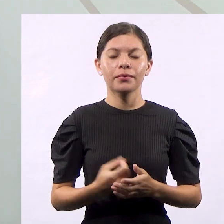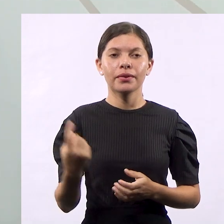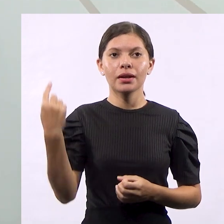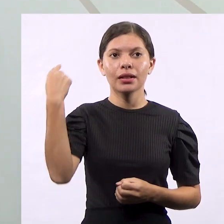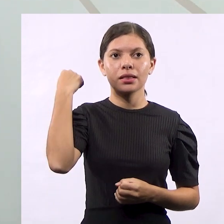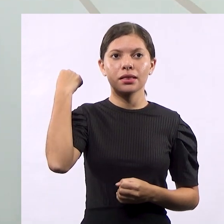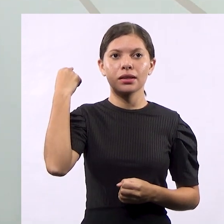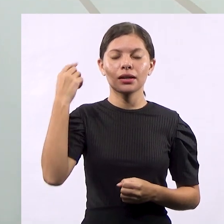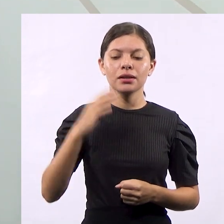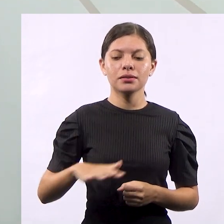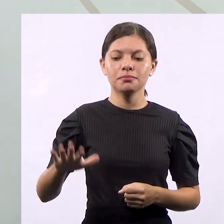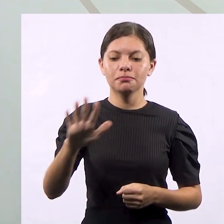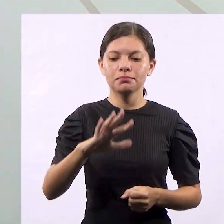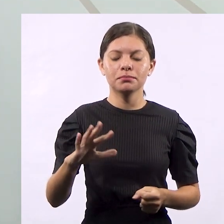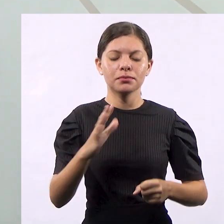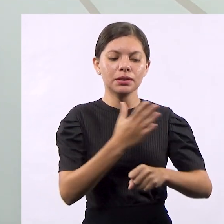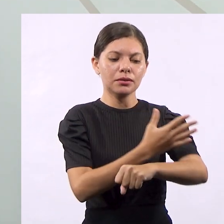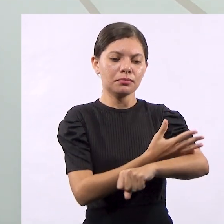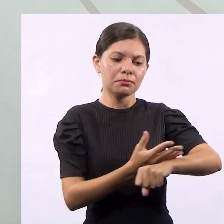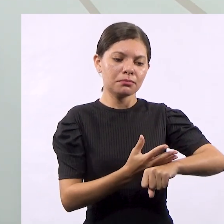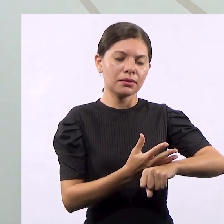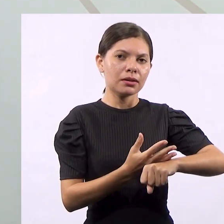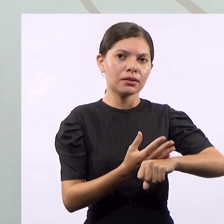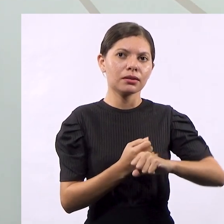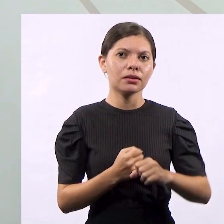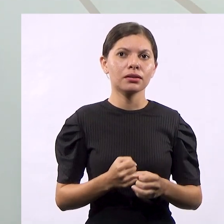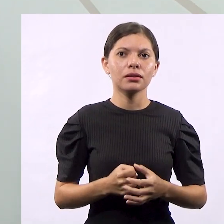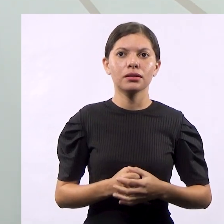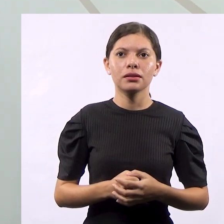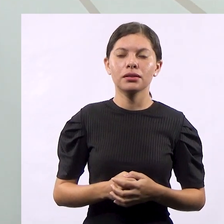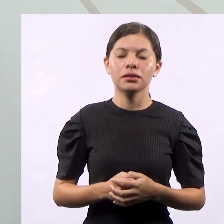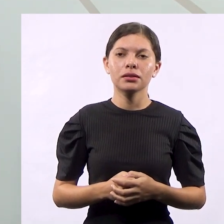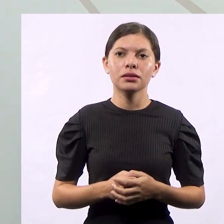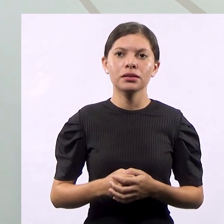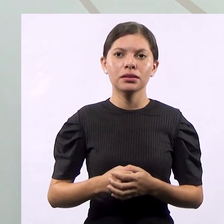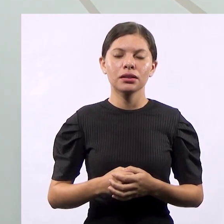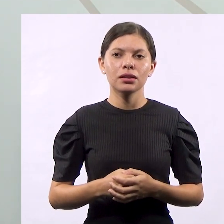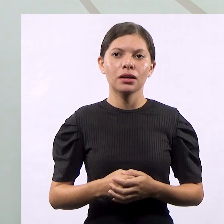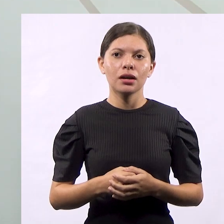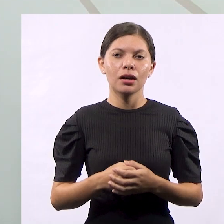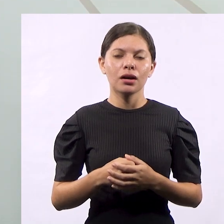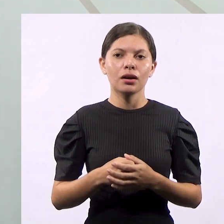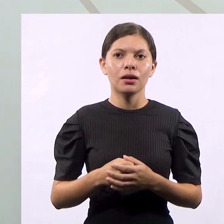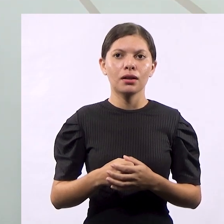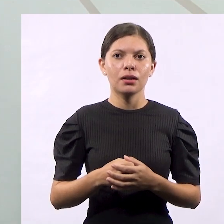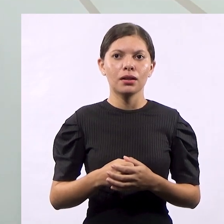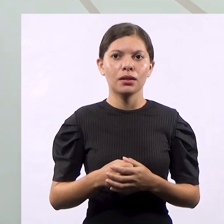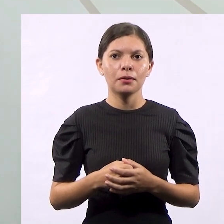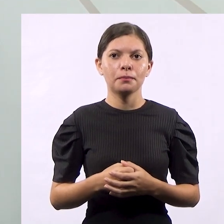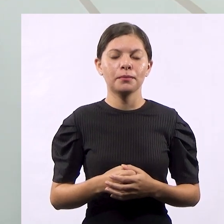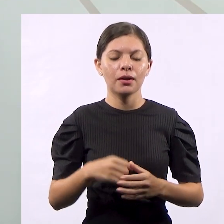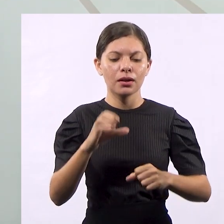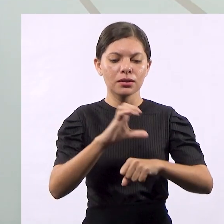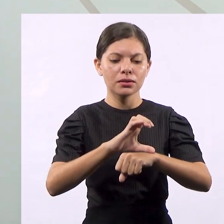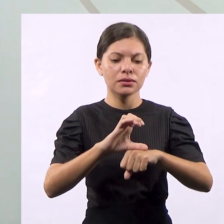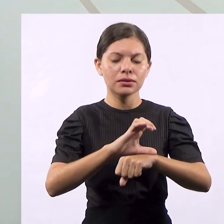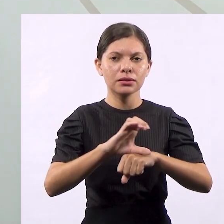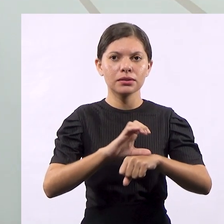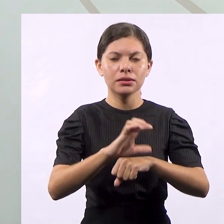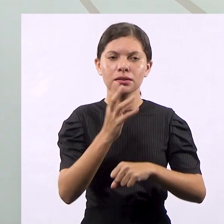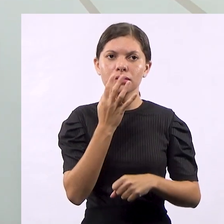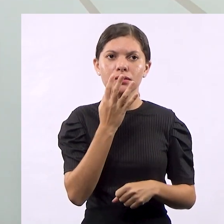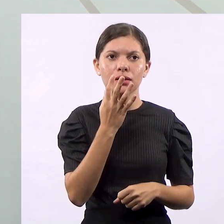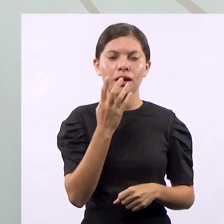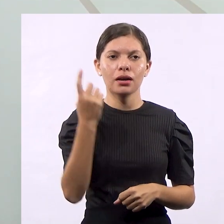Atrás eu tenho uma parede branca, atrás de mim tem uma parede branca com algumas retas na cor cinza.